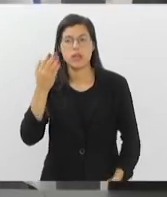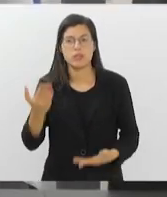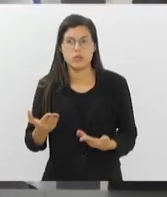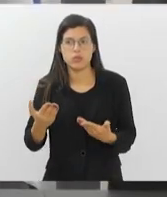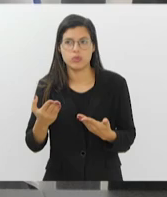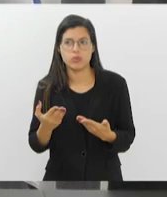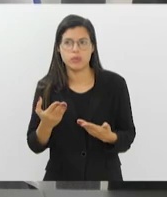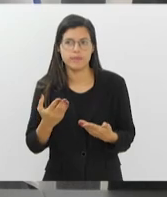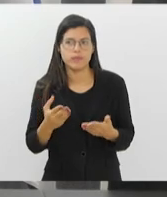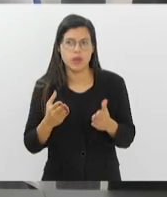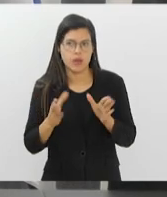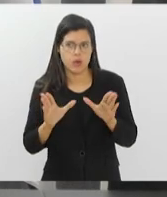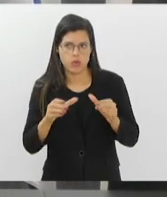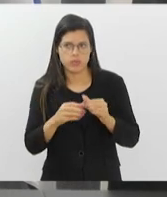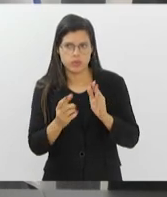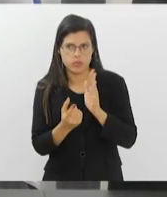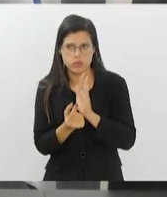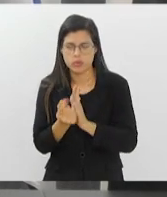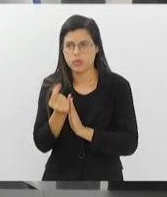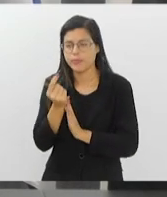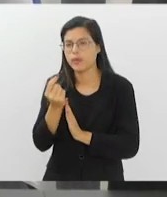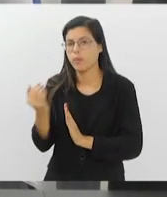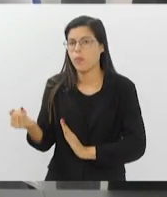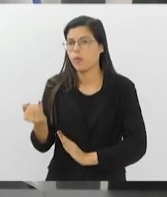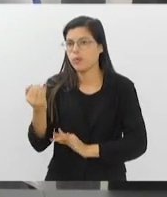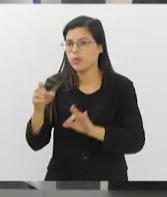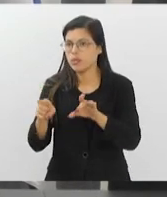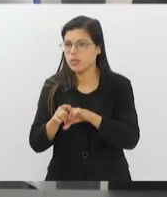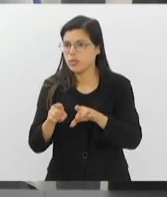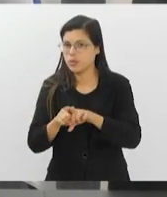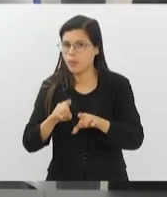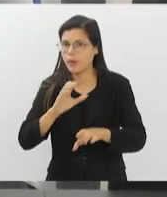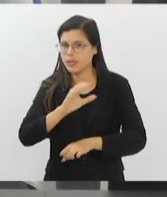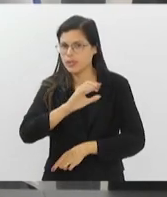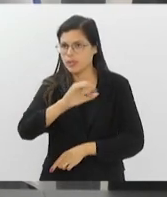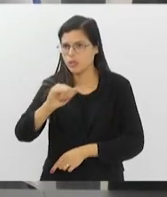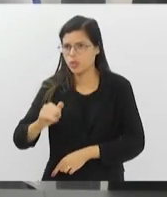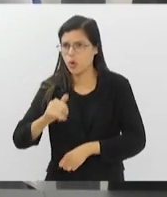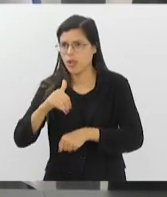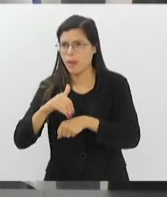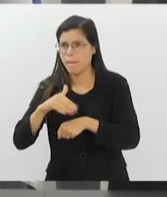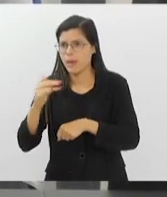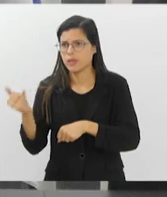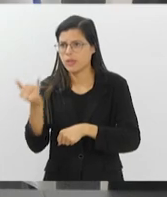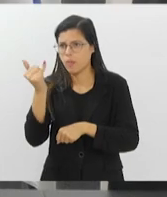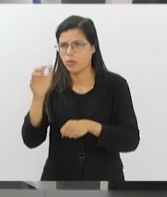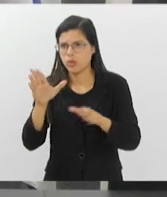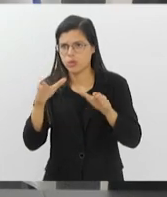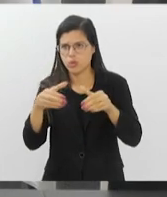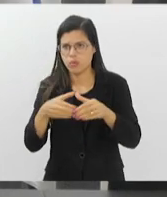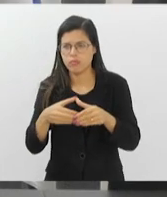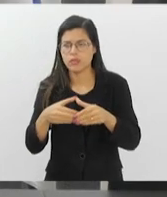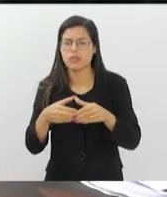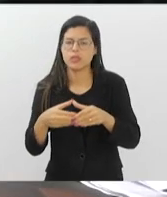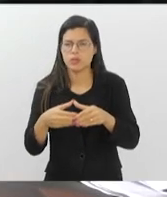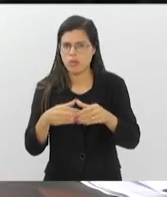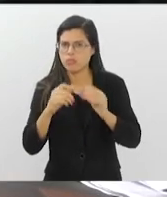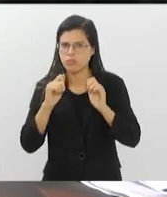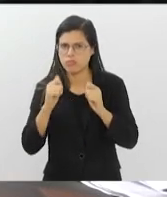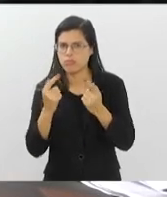Comissão de Orçamento, considero que seja importante também a CCJ, como a mais importante comissão da Casa, perfeito, ótimo, se